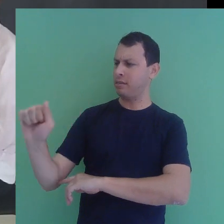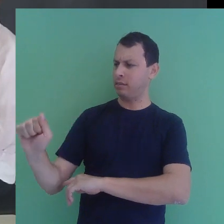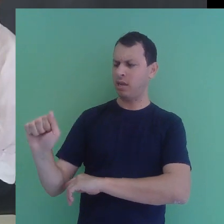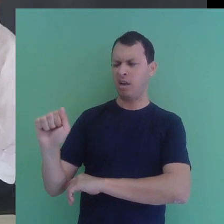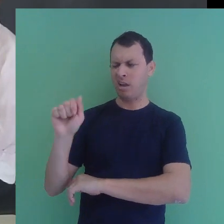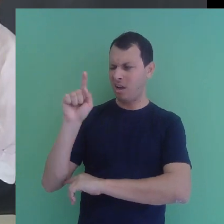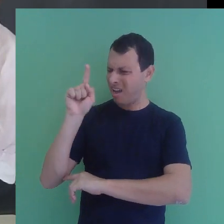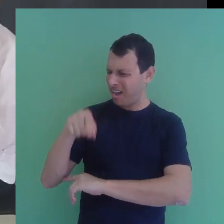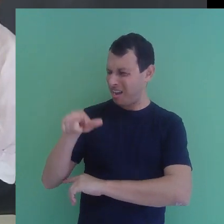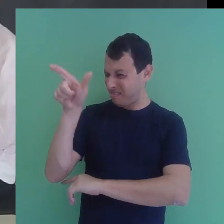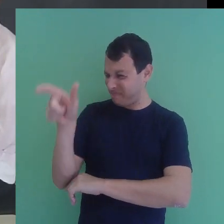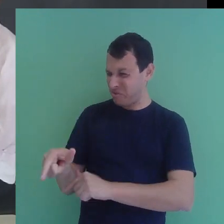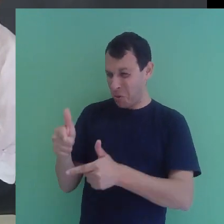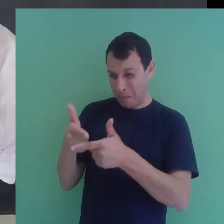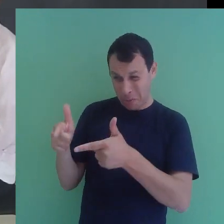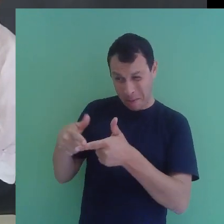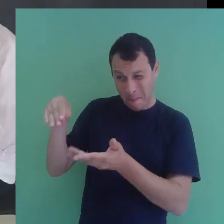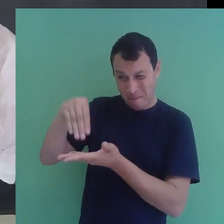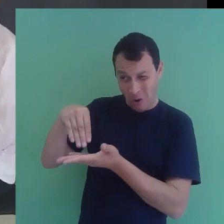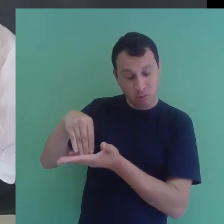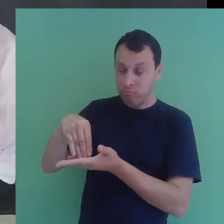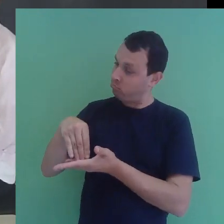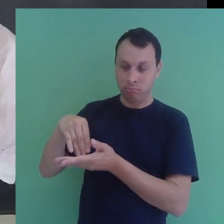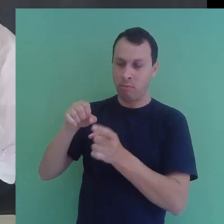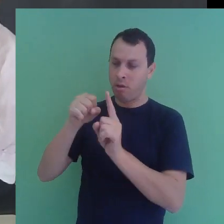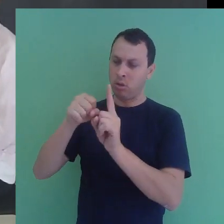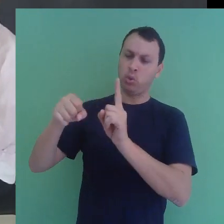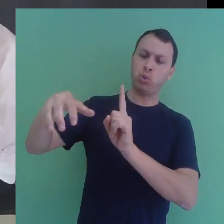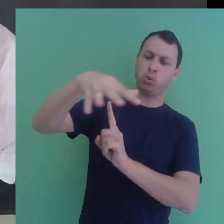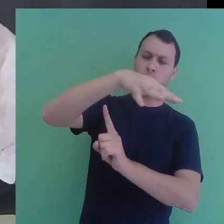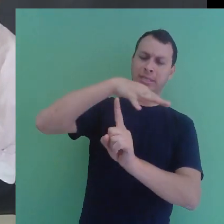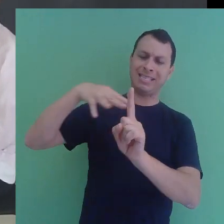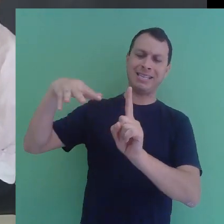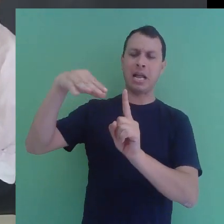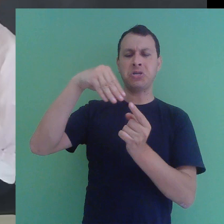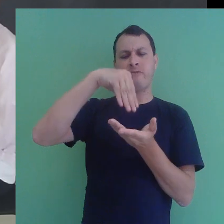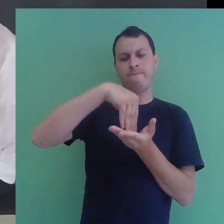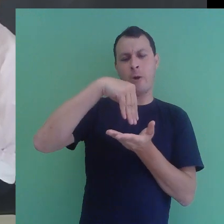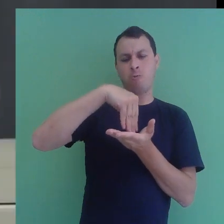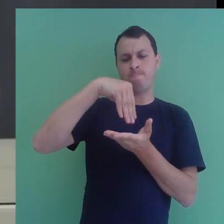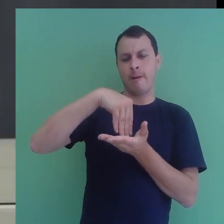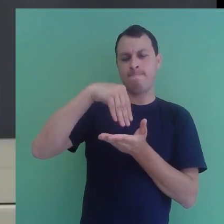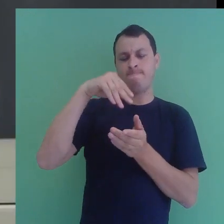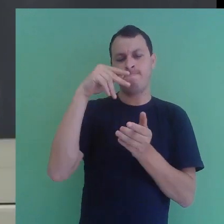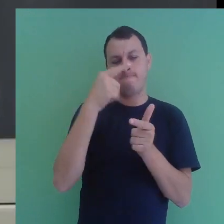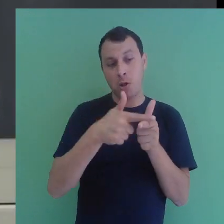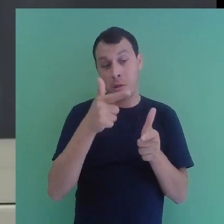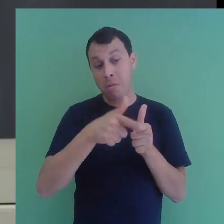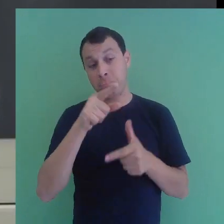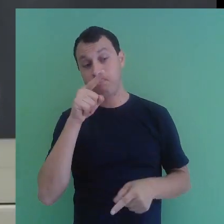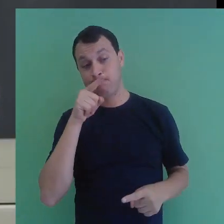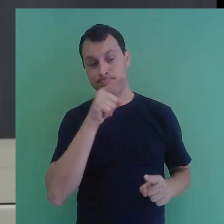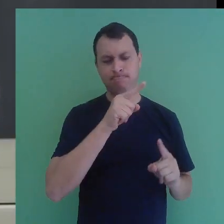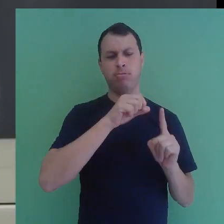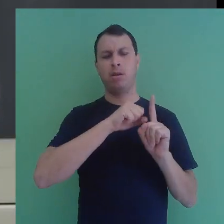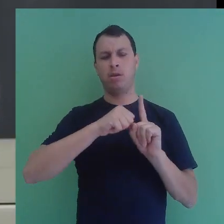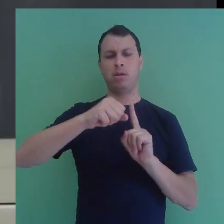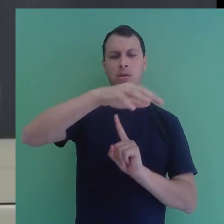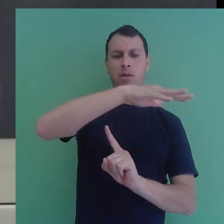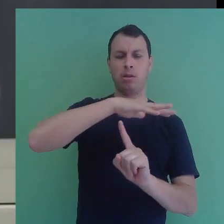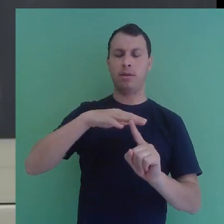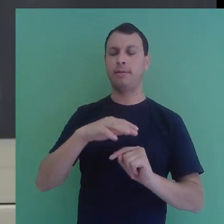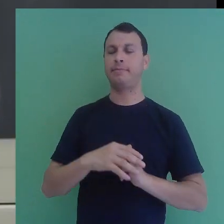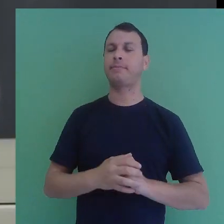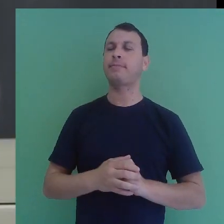que não consegue atender às necessidades dela. Exatamente. É uma frase que, inclusive, eu concordo muito. Mas, às vezes, a gente comete algumas gafes, né? Eu fui